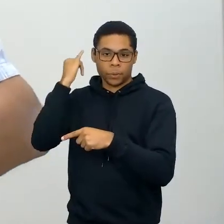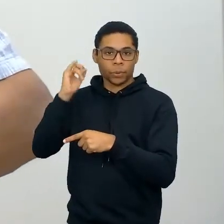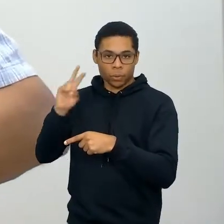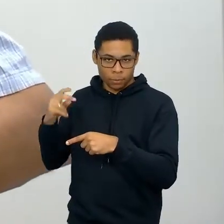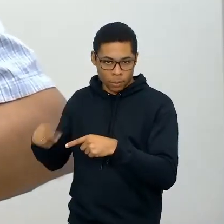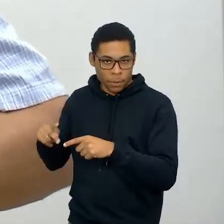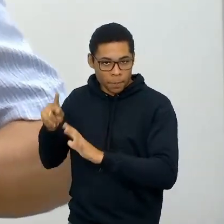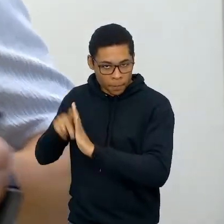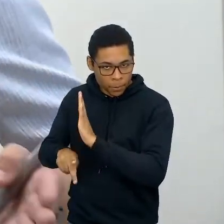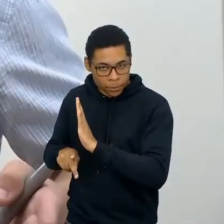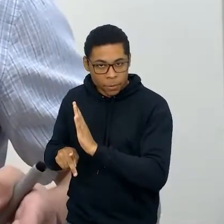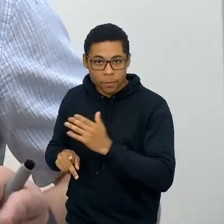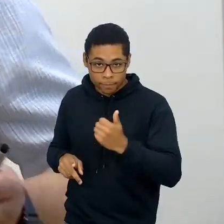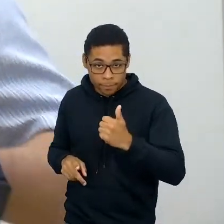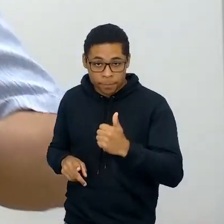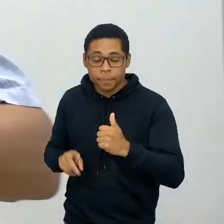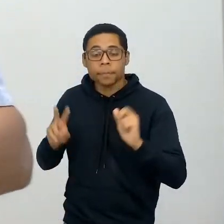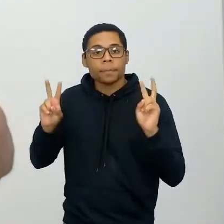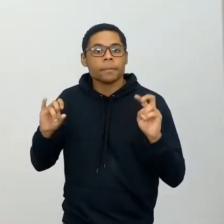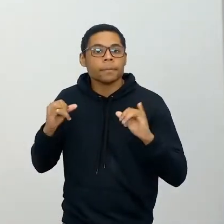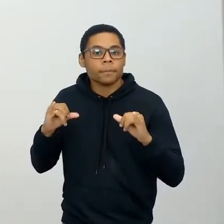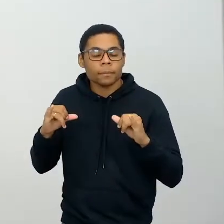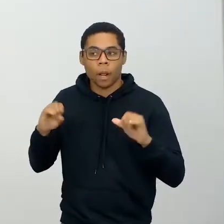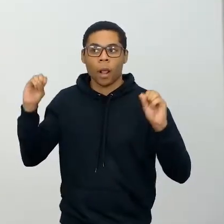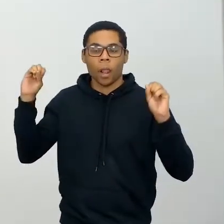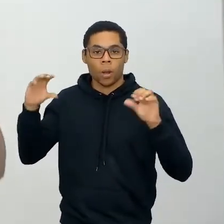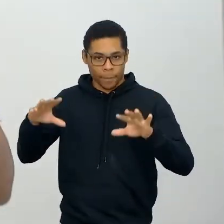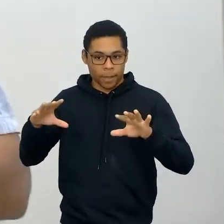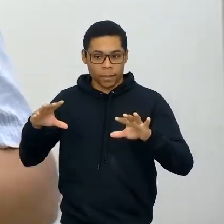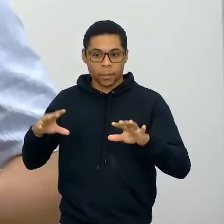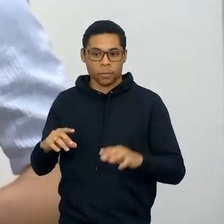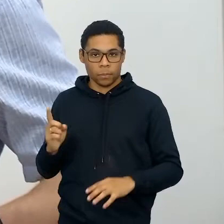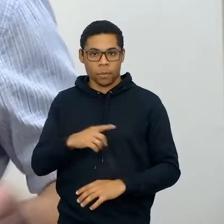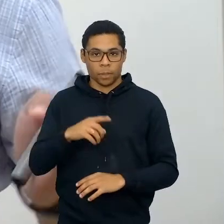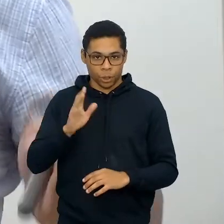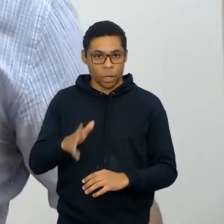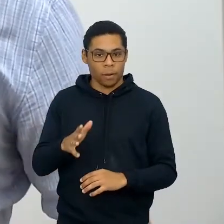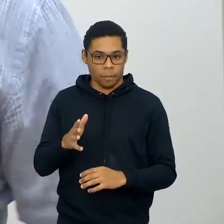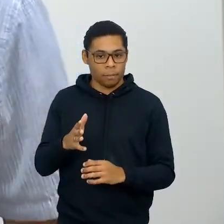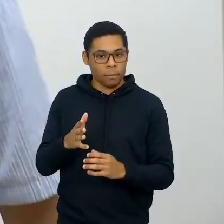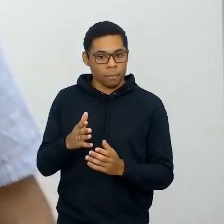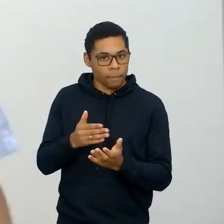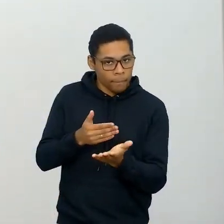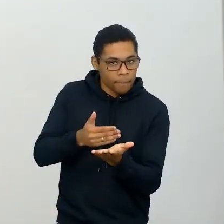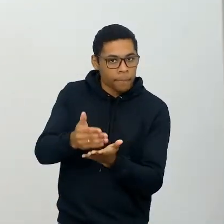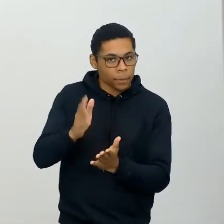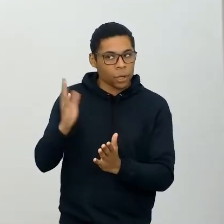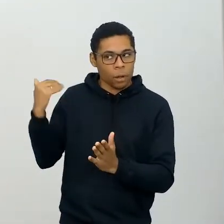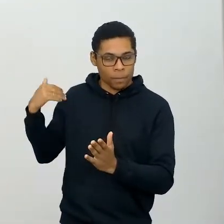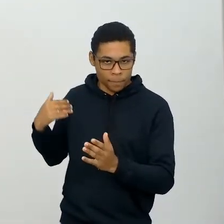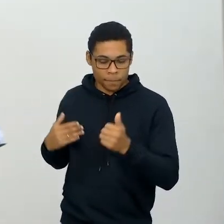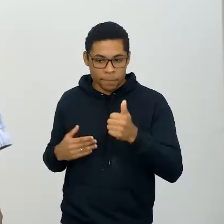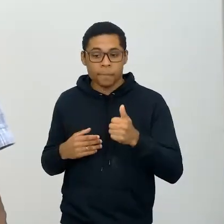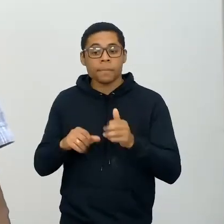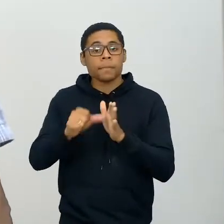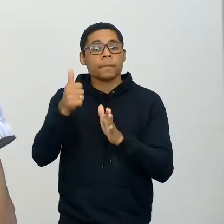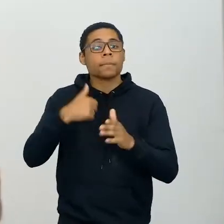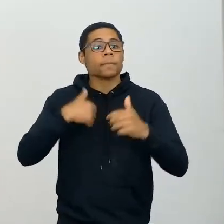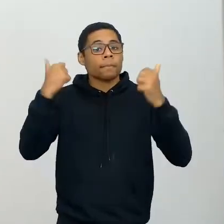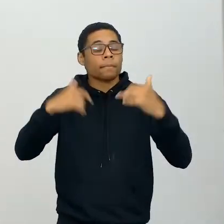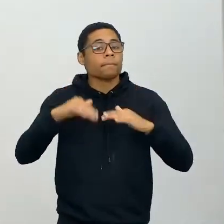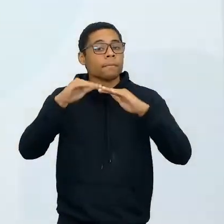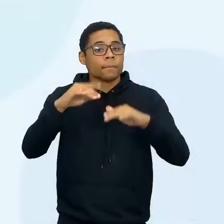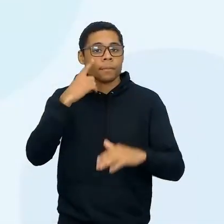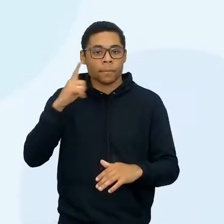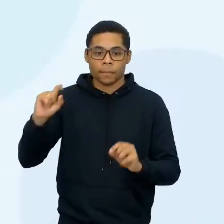projeto, a nossa eficiência energética de iluminação, que a gente já está avançando. Primeira coisinha aí que eu quero destacar para